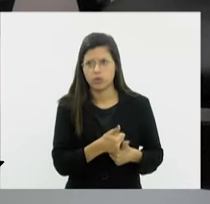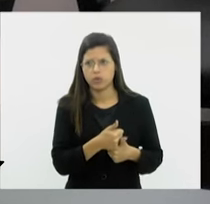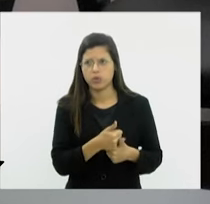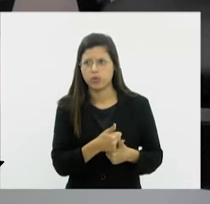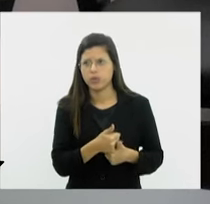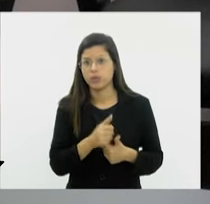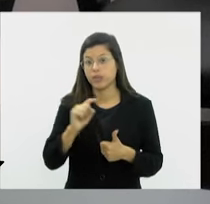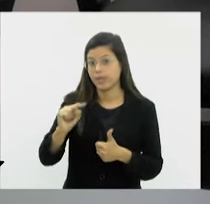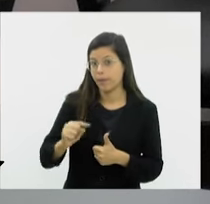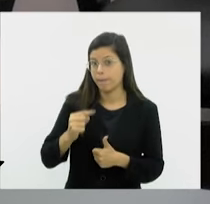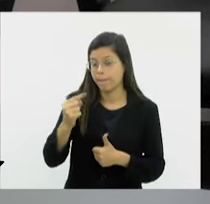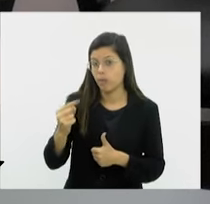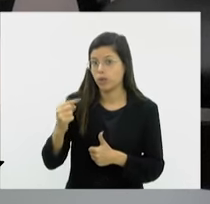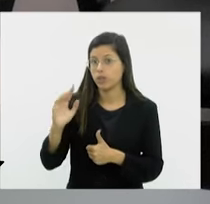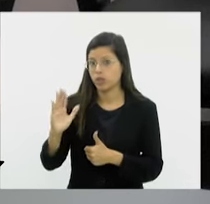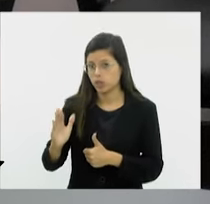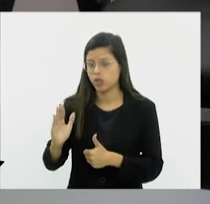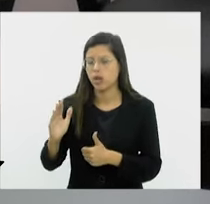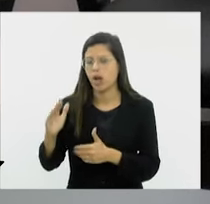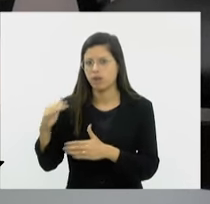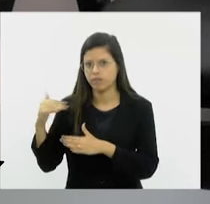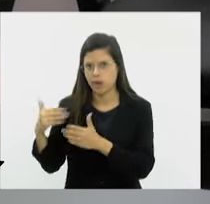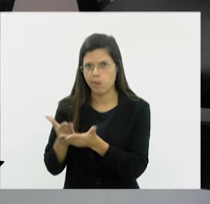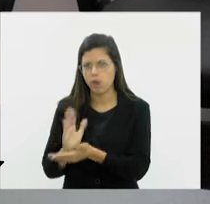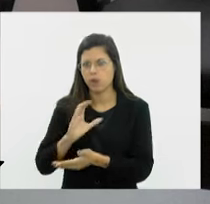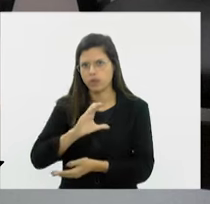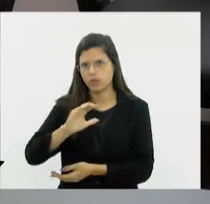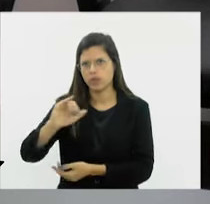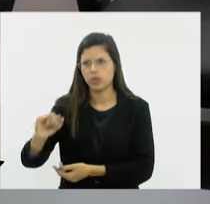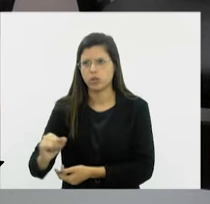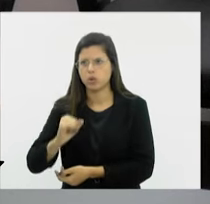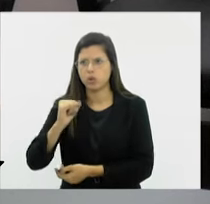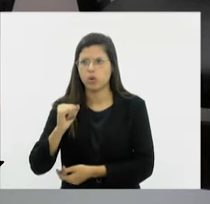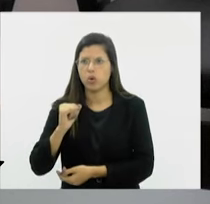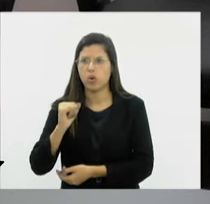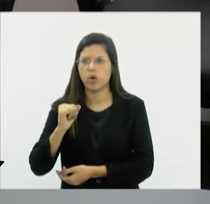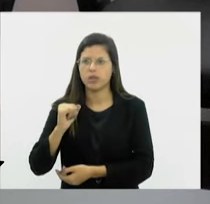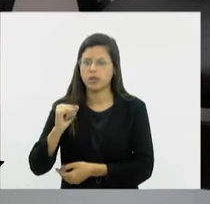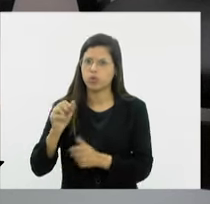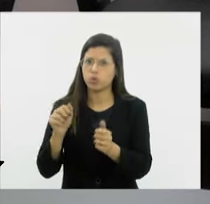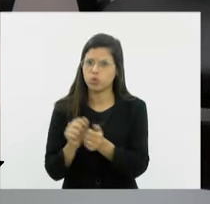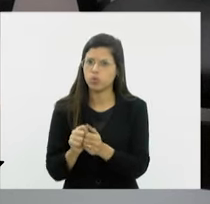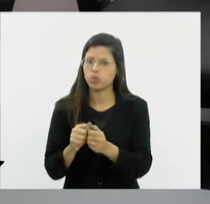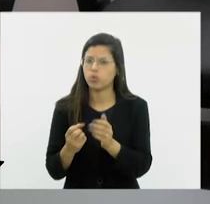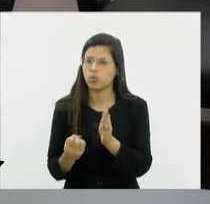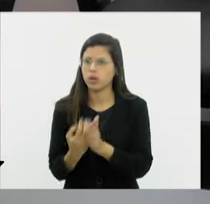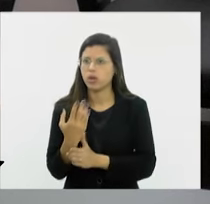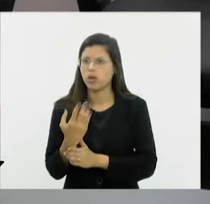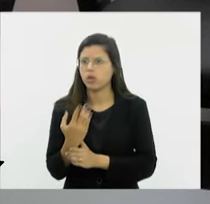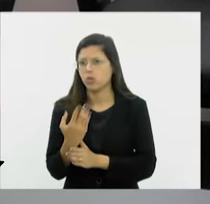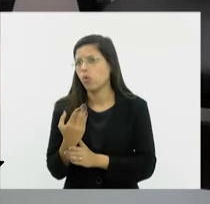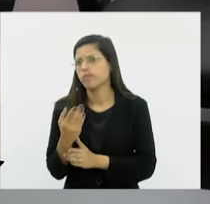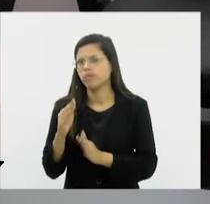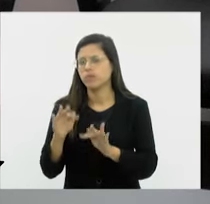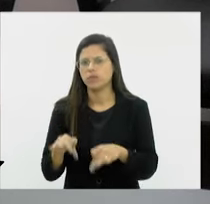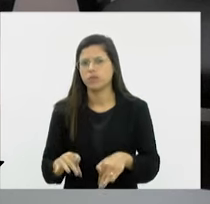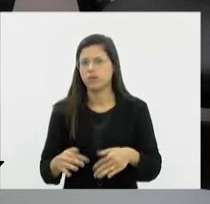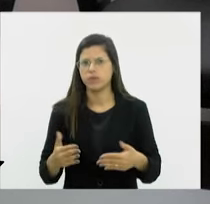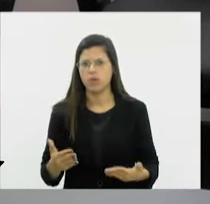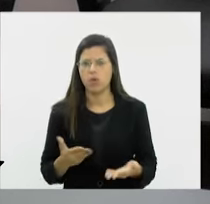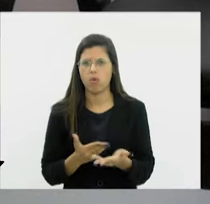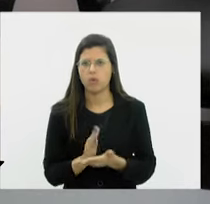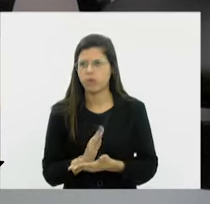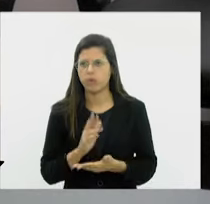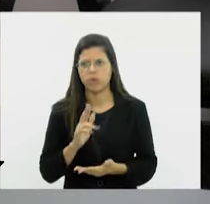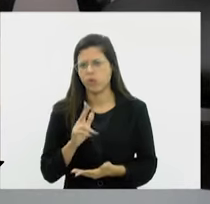pós-tramitação na CCJ, teve acordo com a CCJ, só para definir acordo o texto final. Com o autor, e essa comissão definiu o texto final. Não é esse caso.